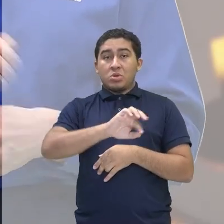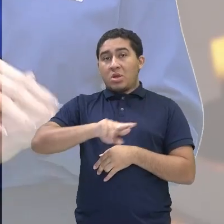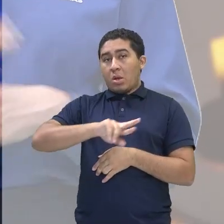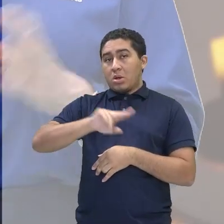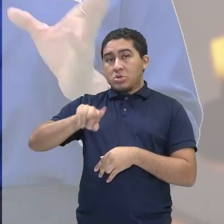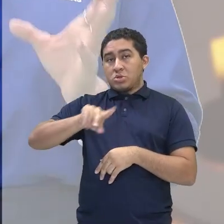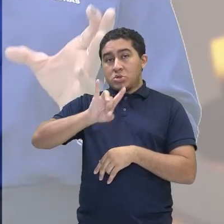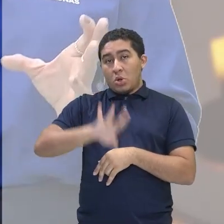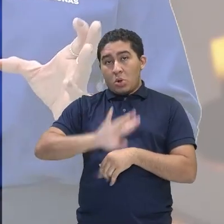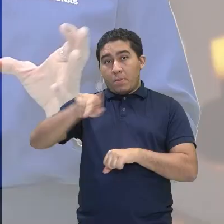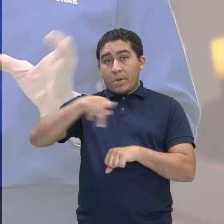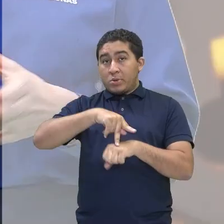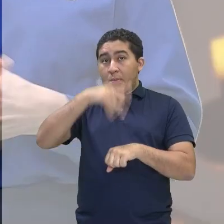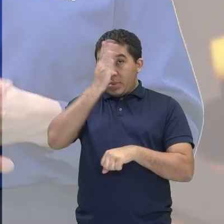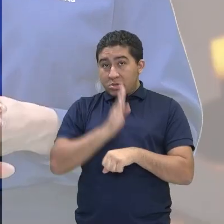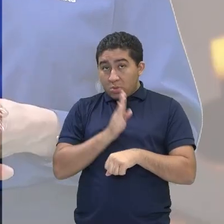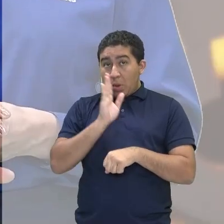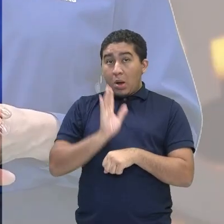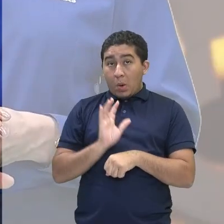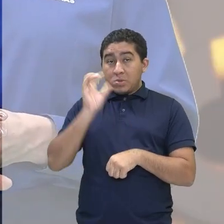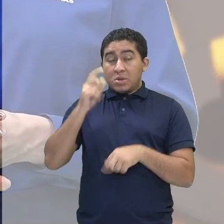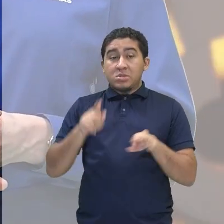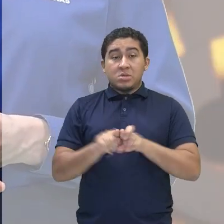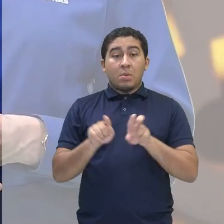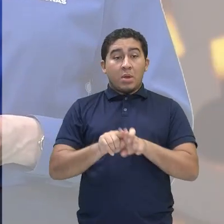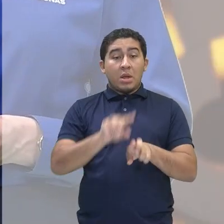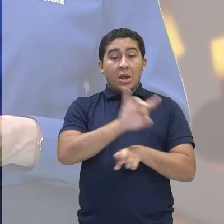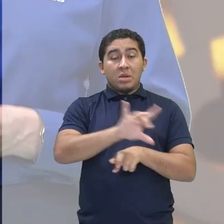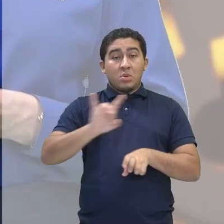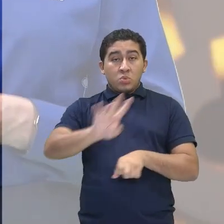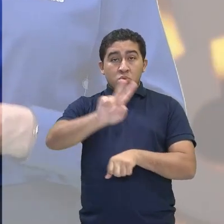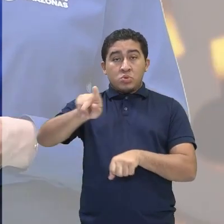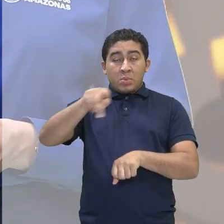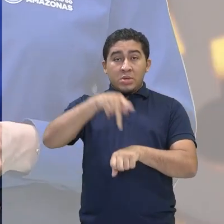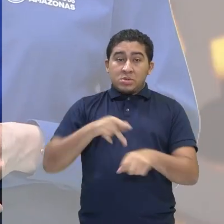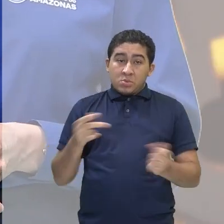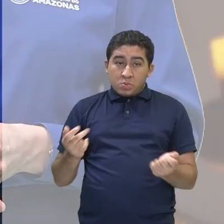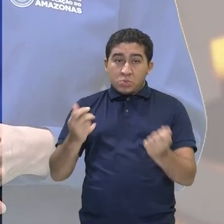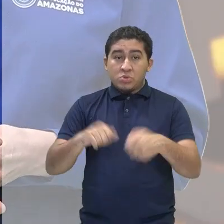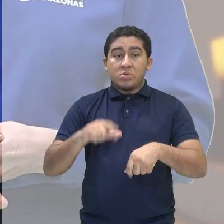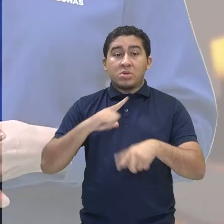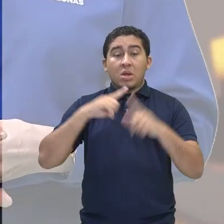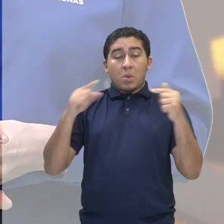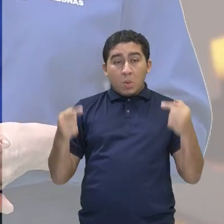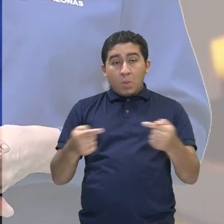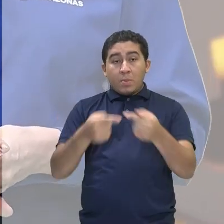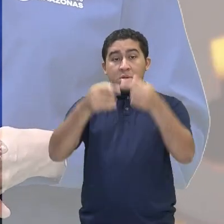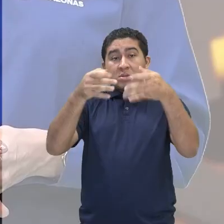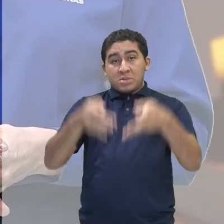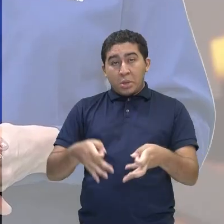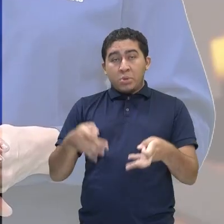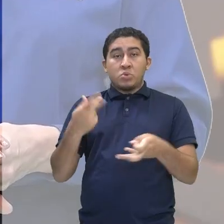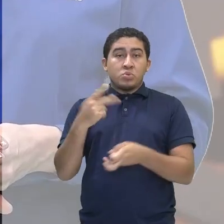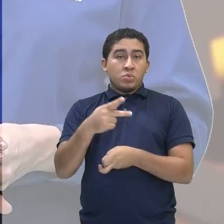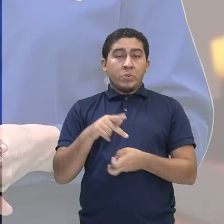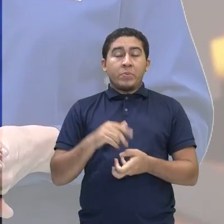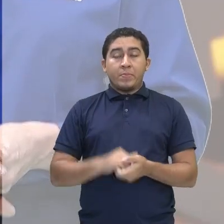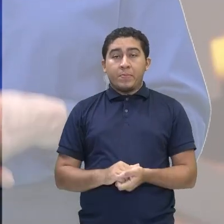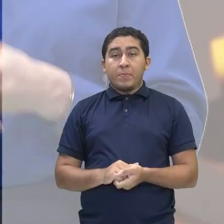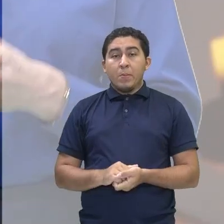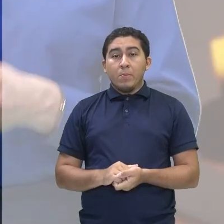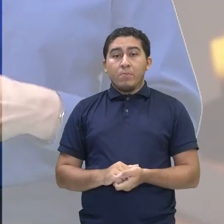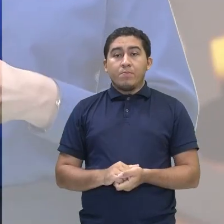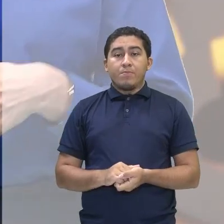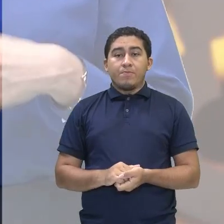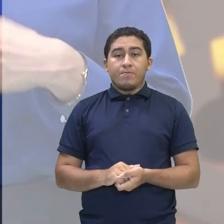Brasil. Eles ocorrem também aí, cada um dos países, né? Eles vão adotar o seu limite prático, tá